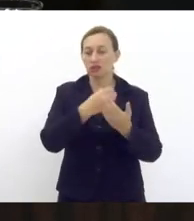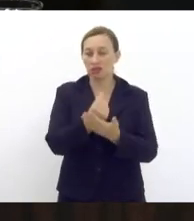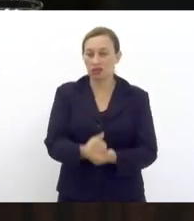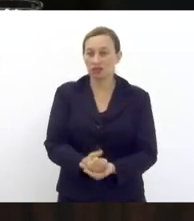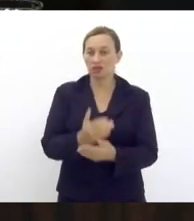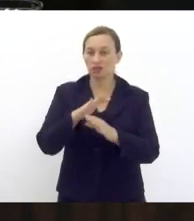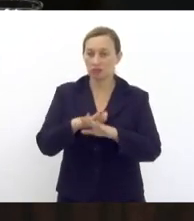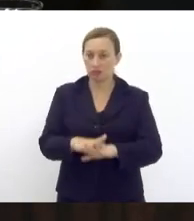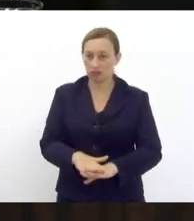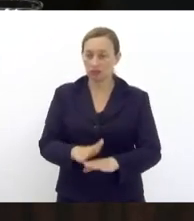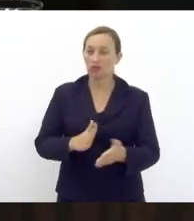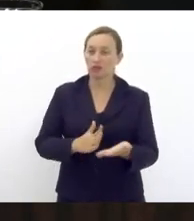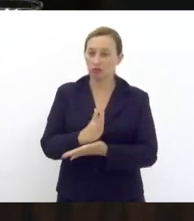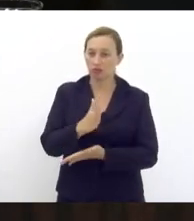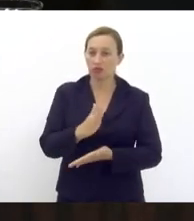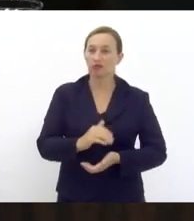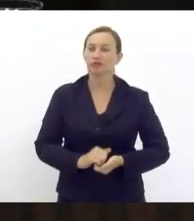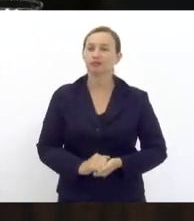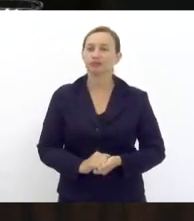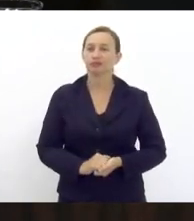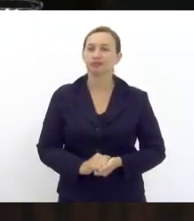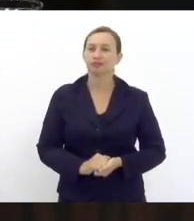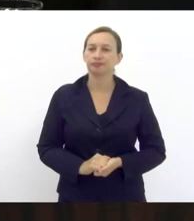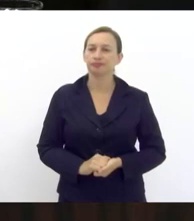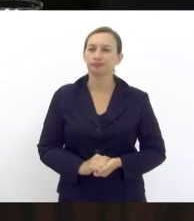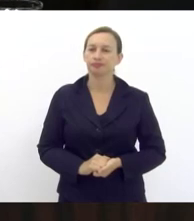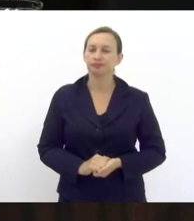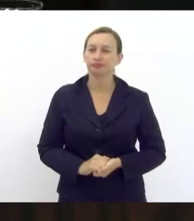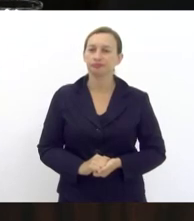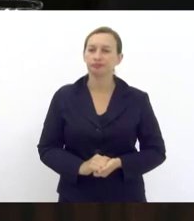aprovam. Aprovado.